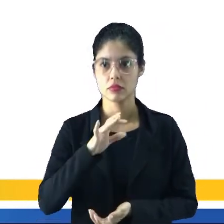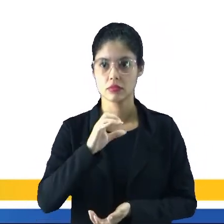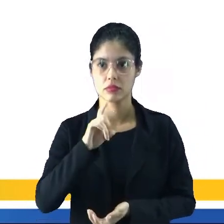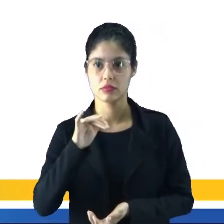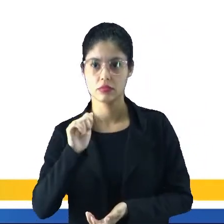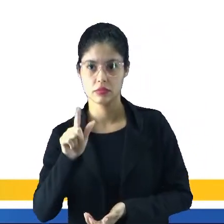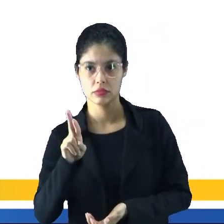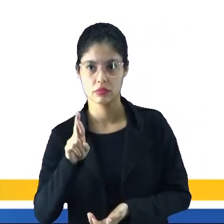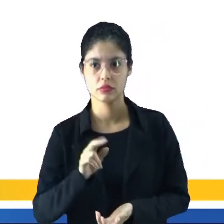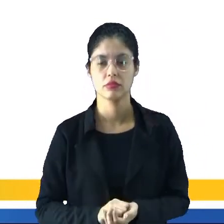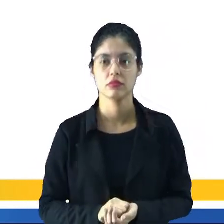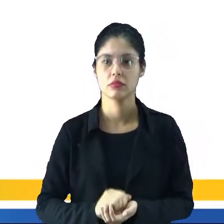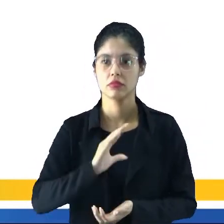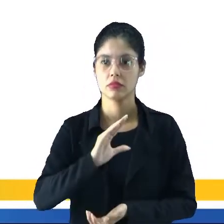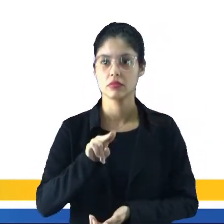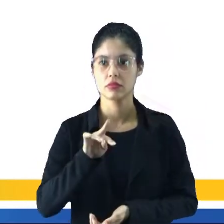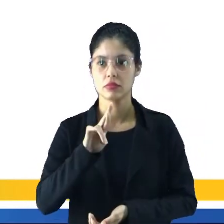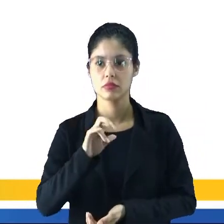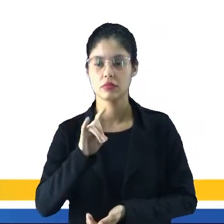mandacioso,